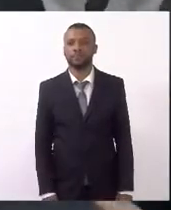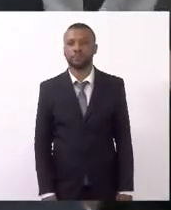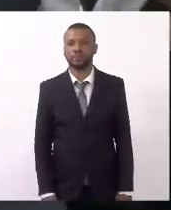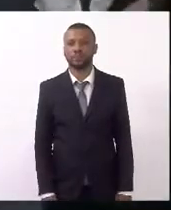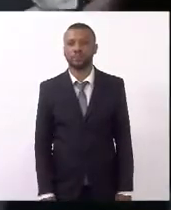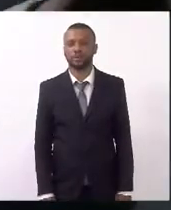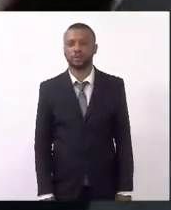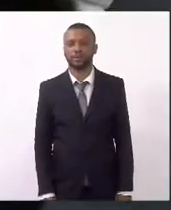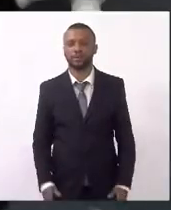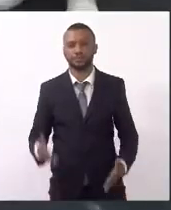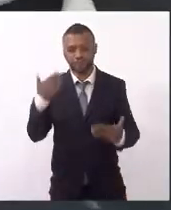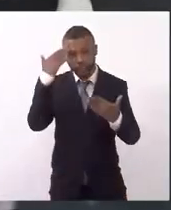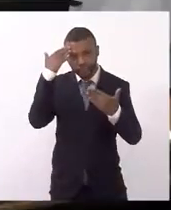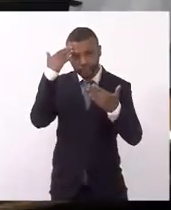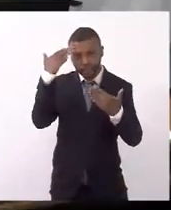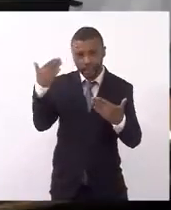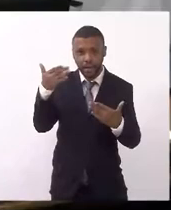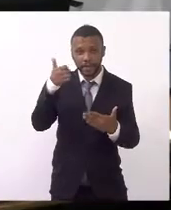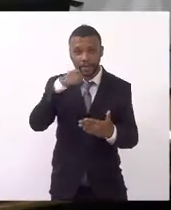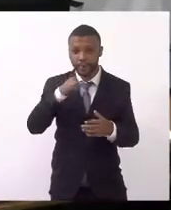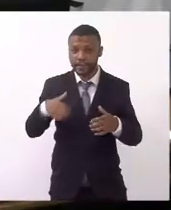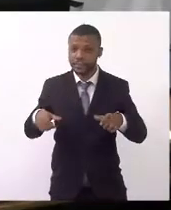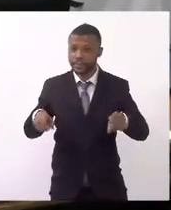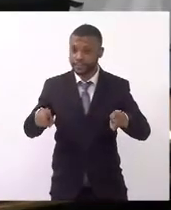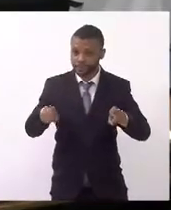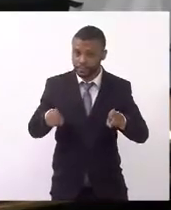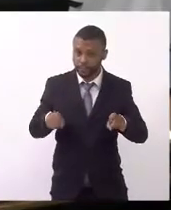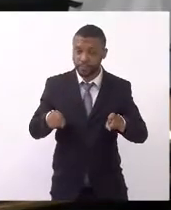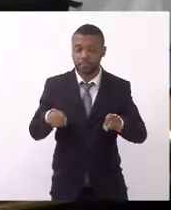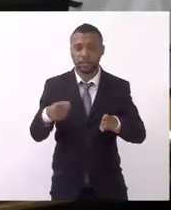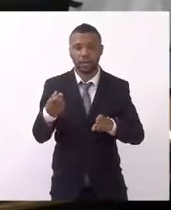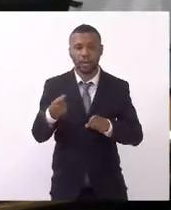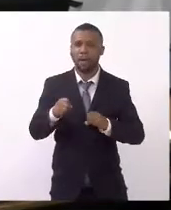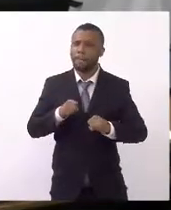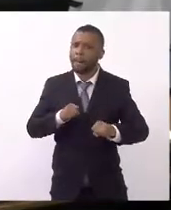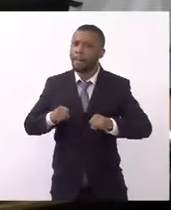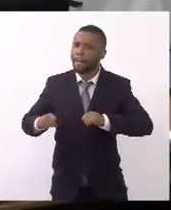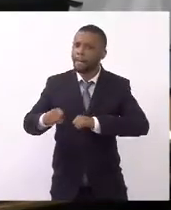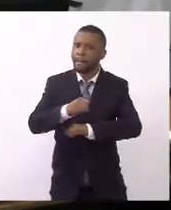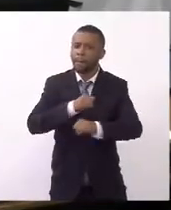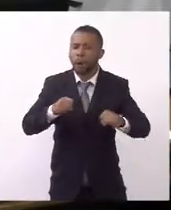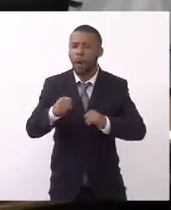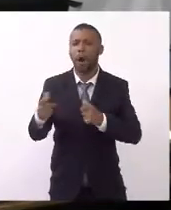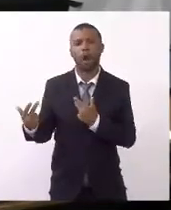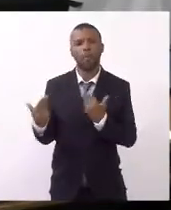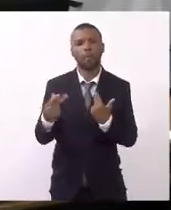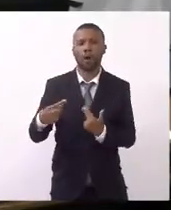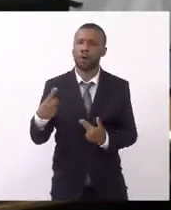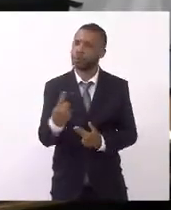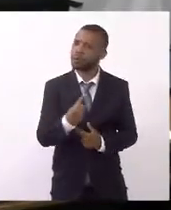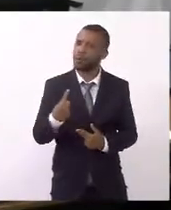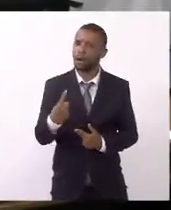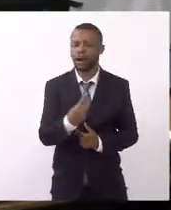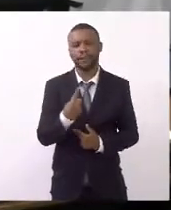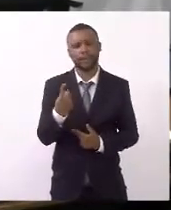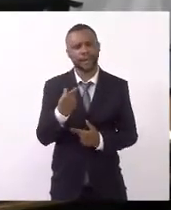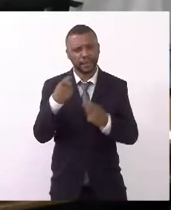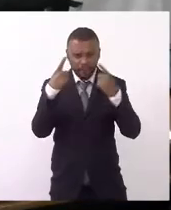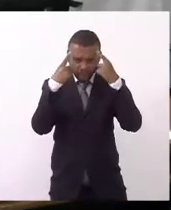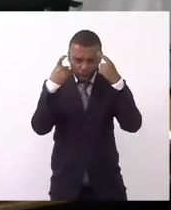muito obrigada yalorixá Roseane Azul a luta é a nossa luta e essa violência